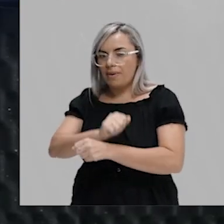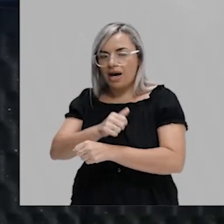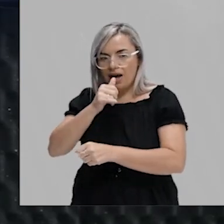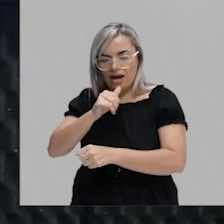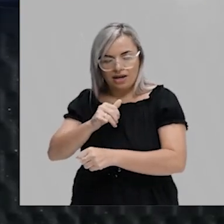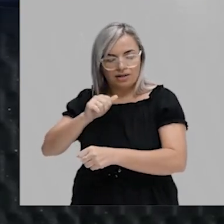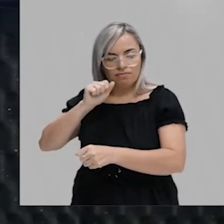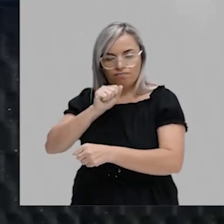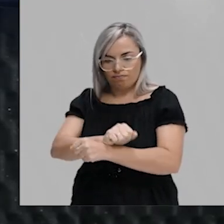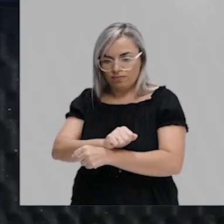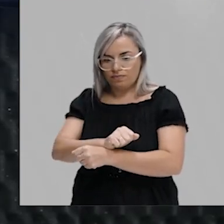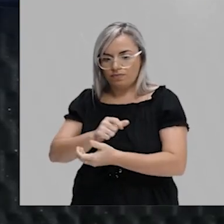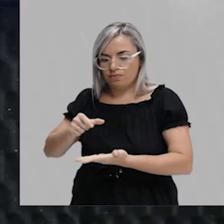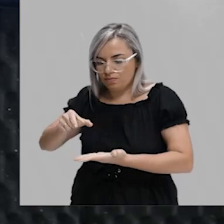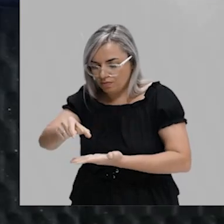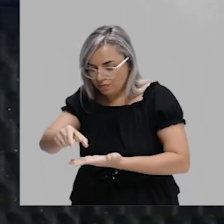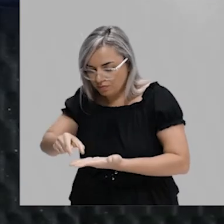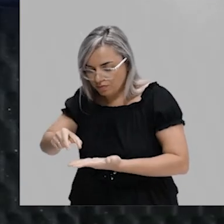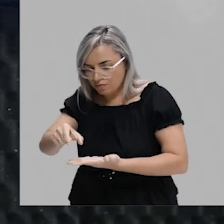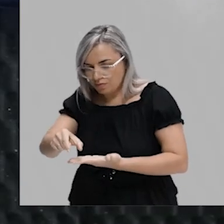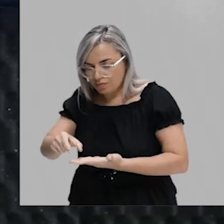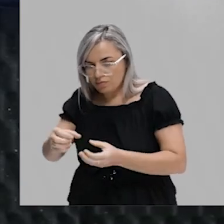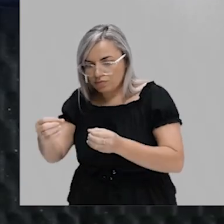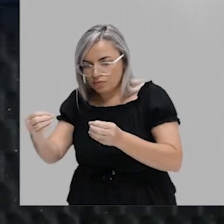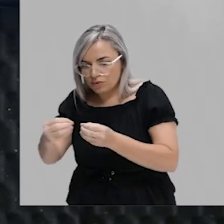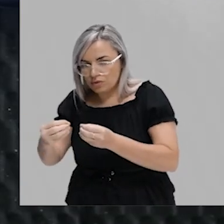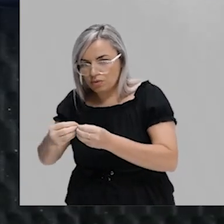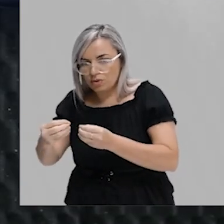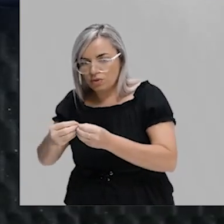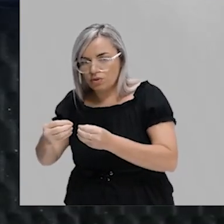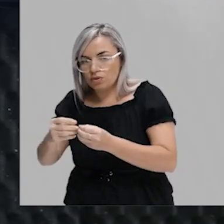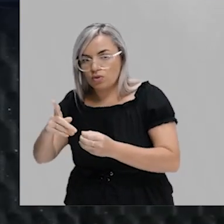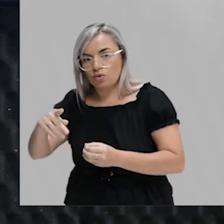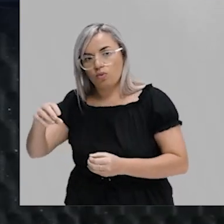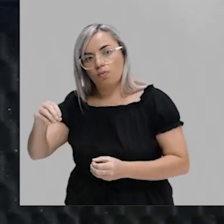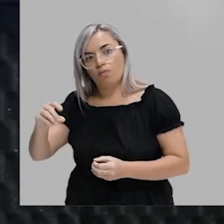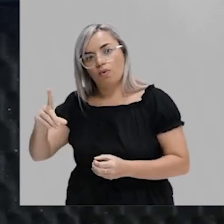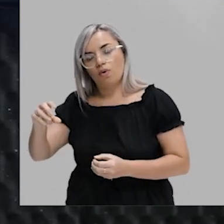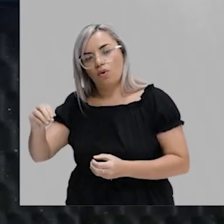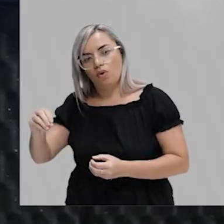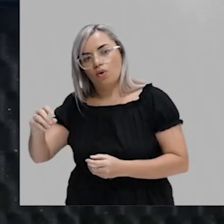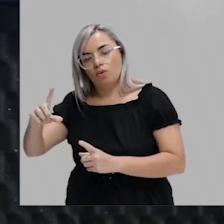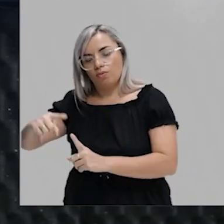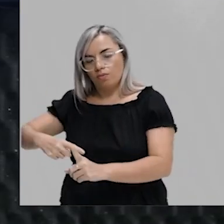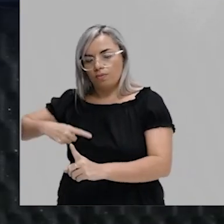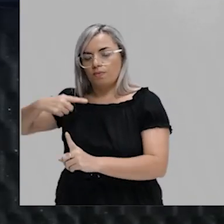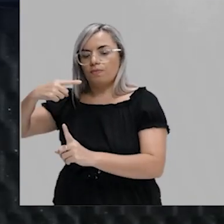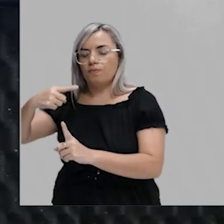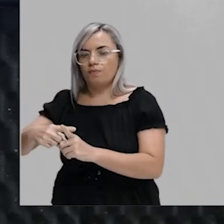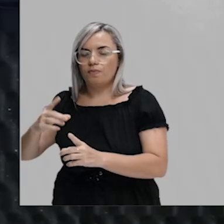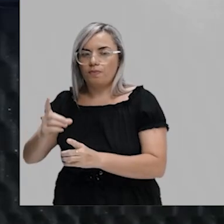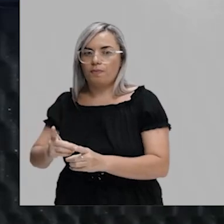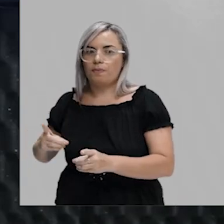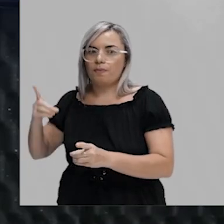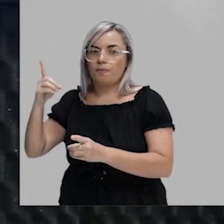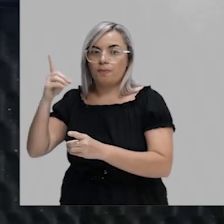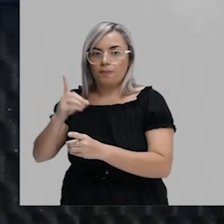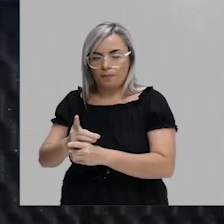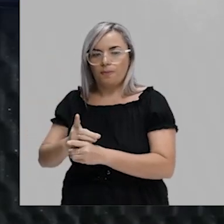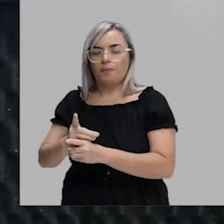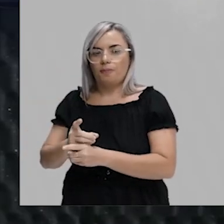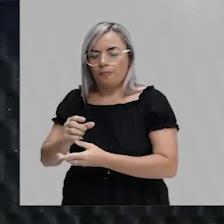aí eu vou ter uma região aqui, próximo ao polo positivo, onde eu vou encontrar os fragmentos de DNA que são